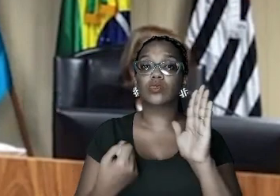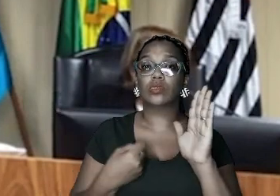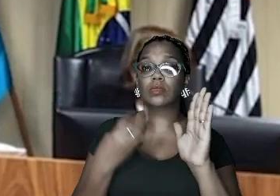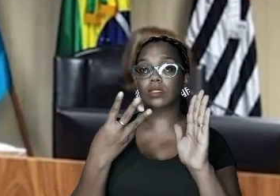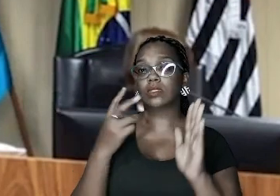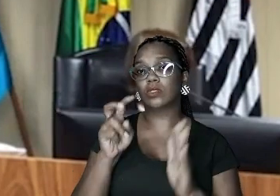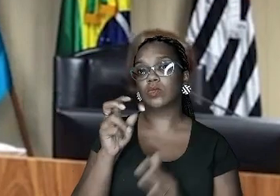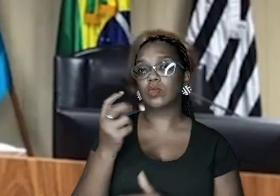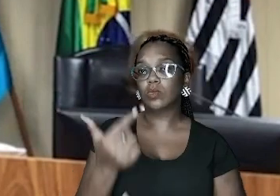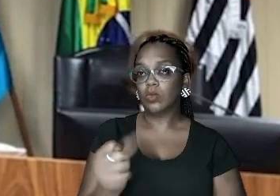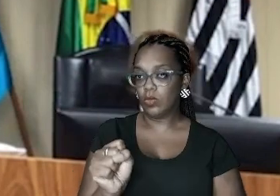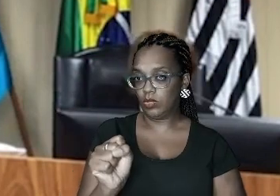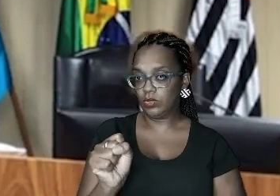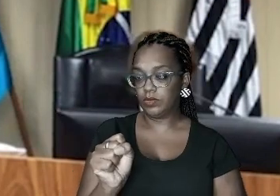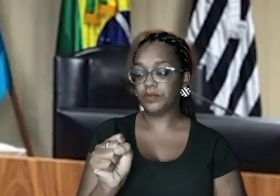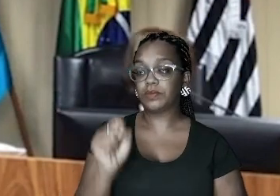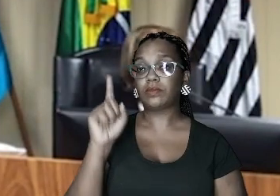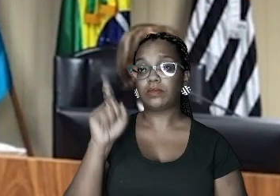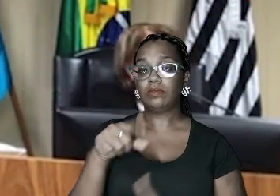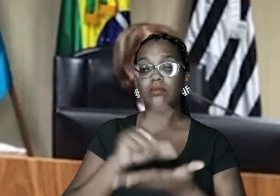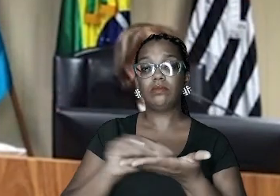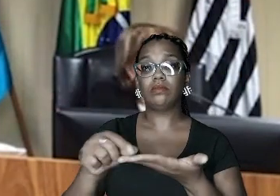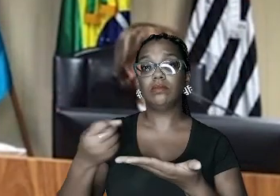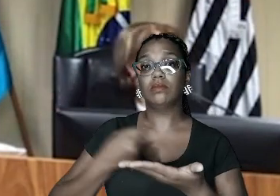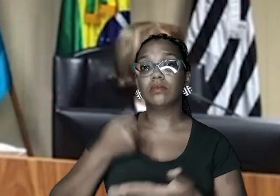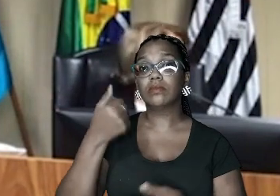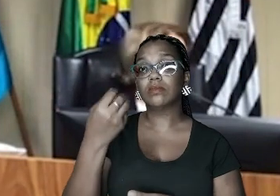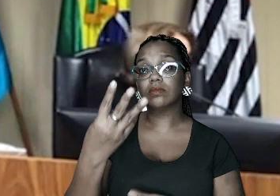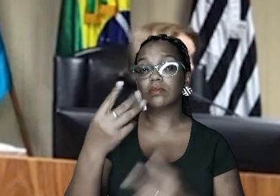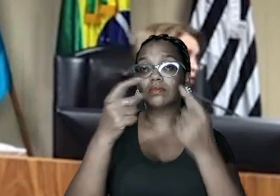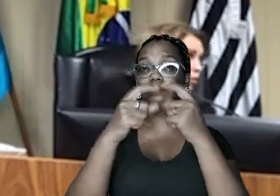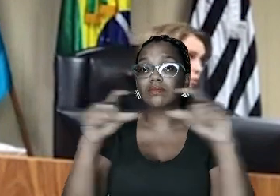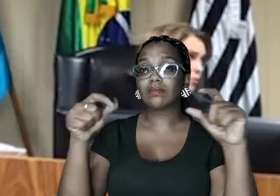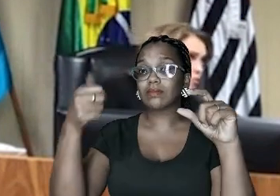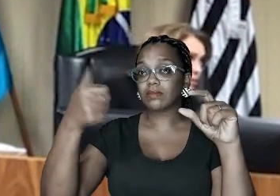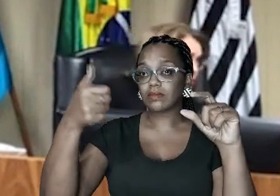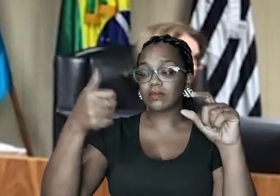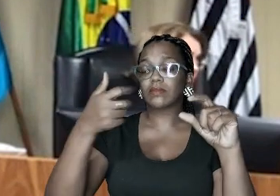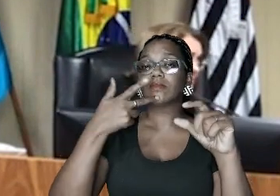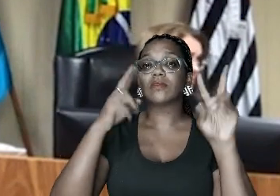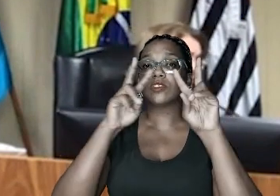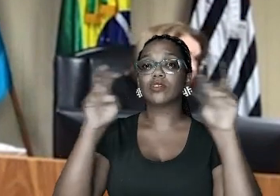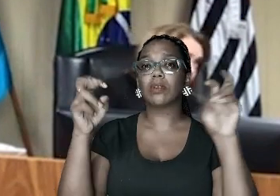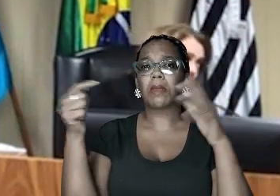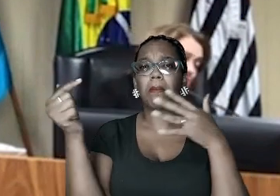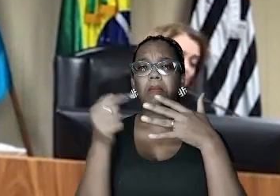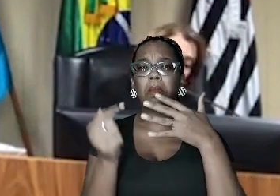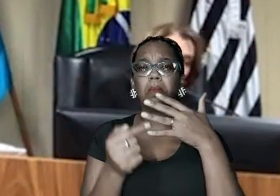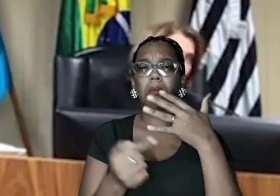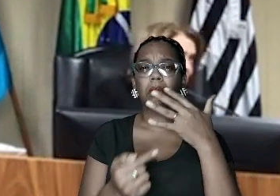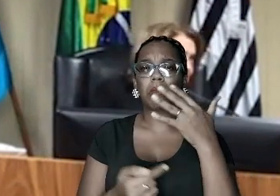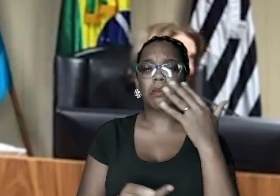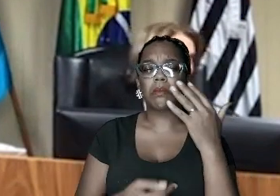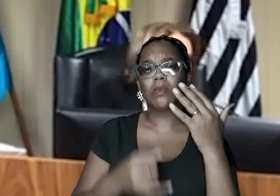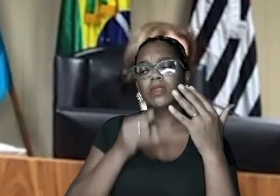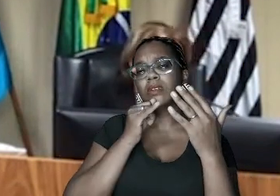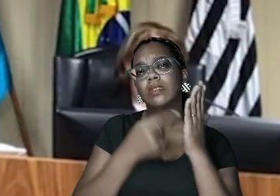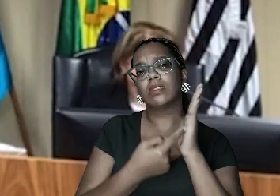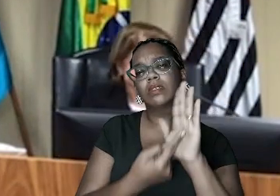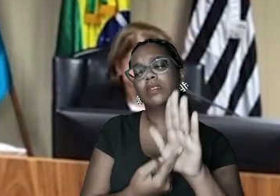que é justamente o artigo 13 parágrafo primeiro quando traz um rol de indícios de que